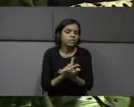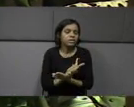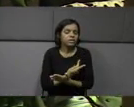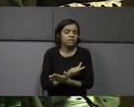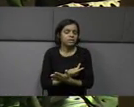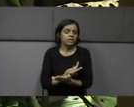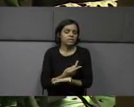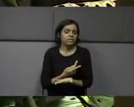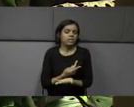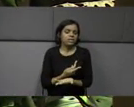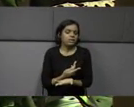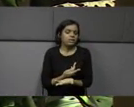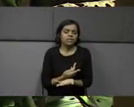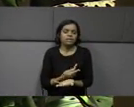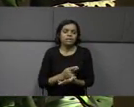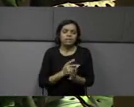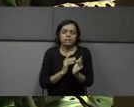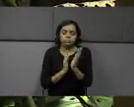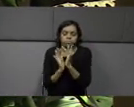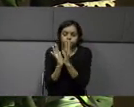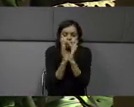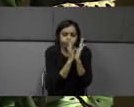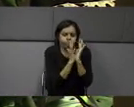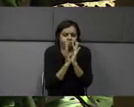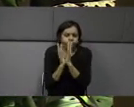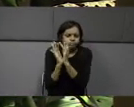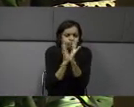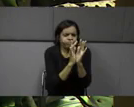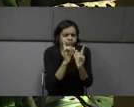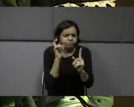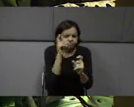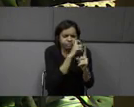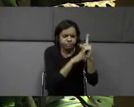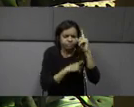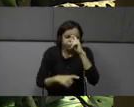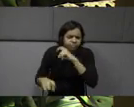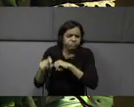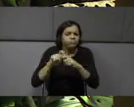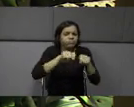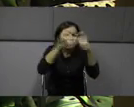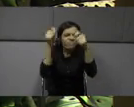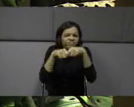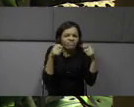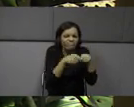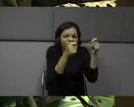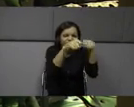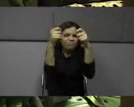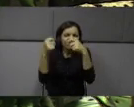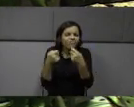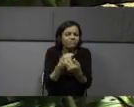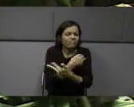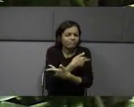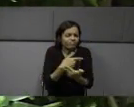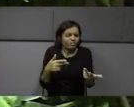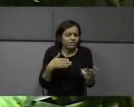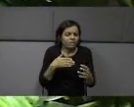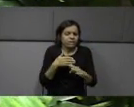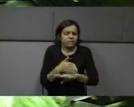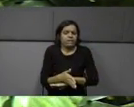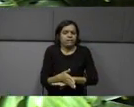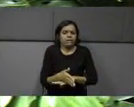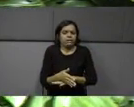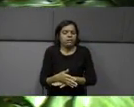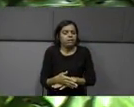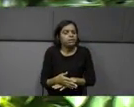seqüencialmente maltratados ness e horário com péssimo equipamento com o modal inadequado a gente pode fazer um